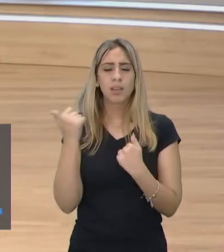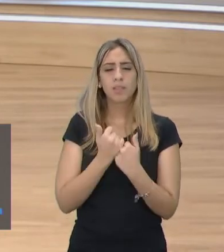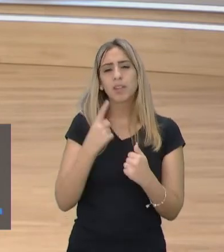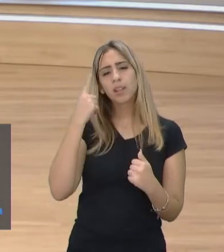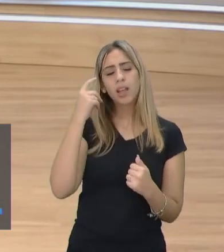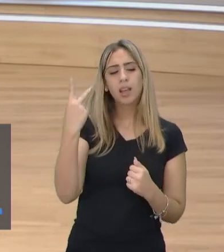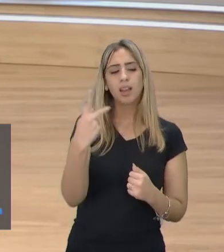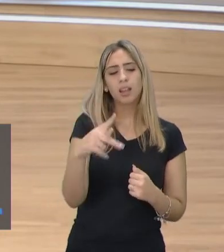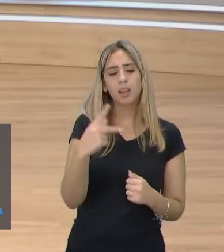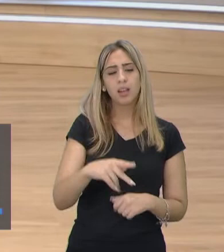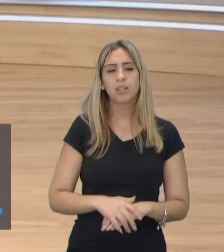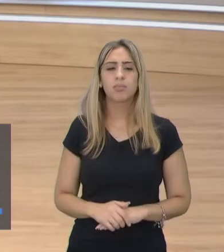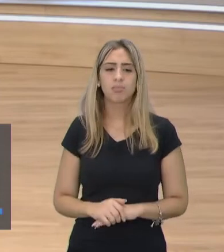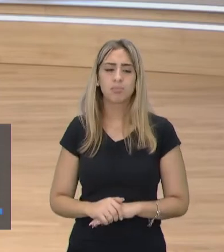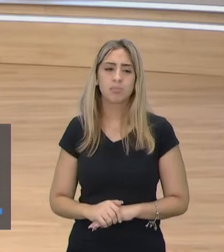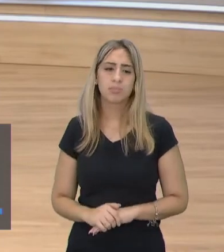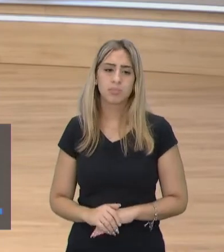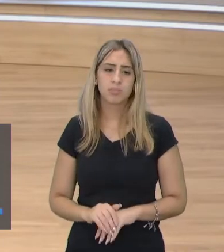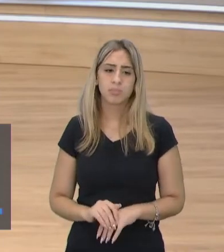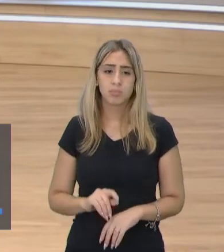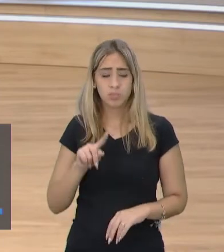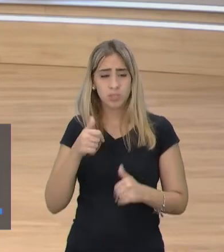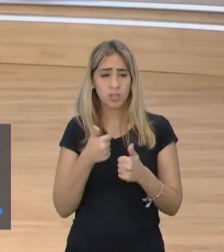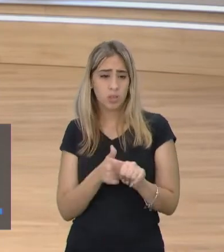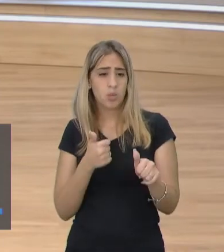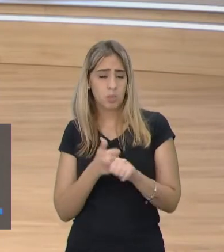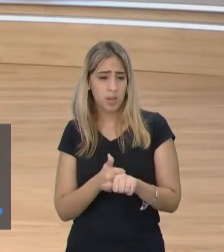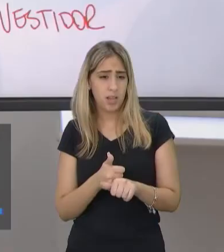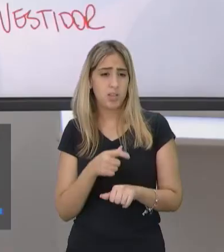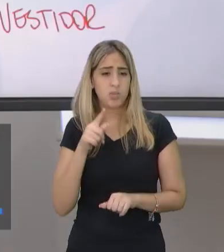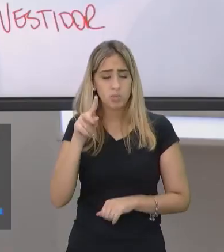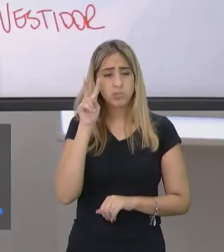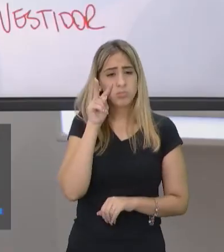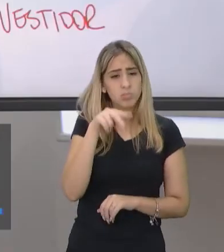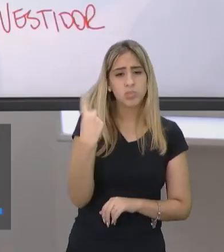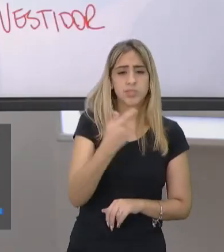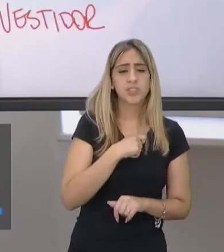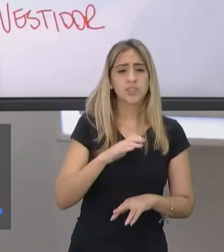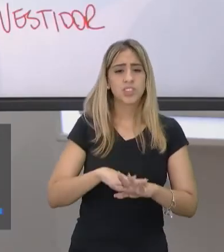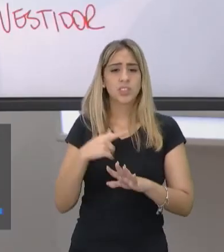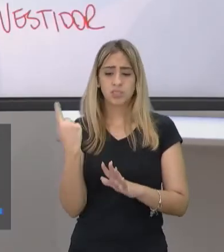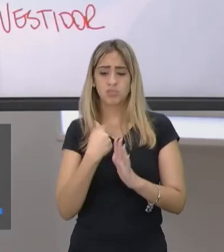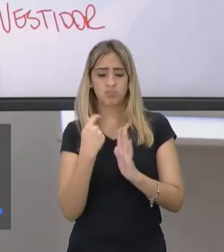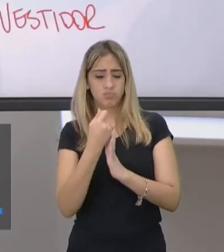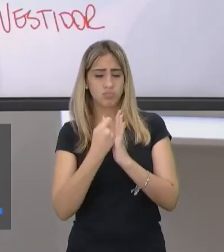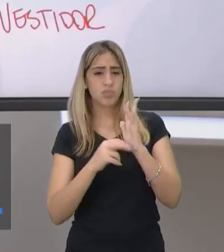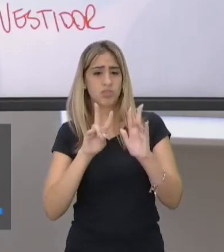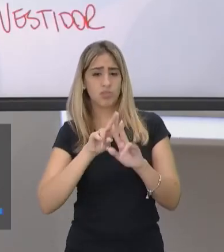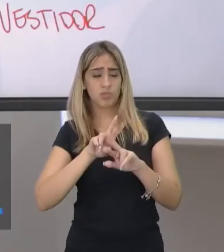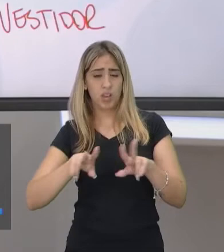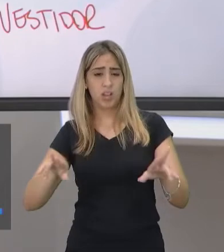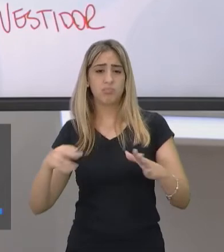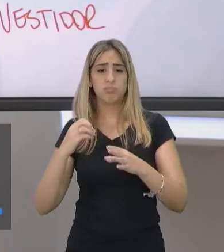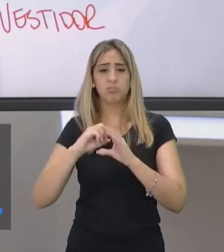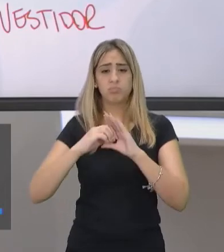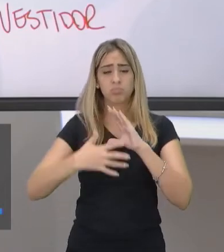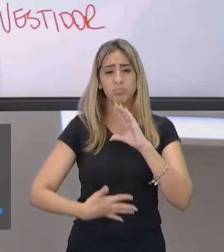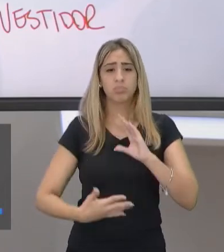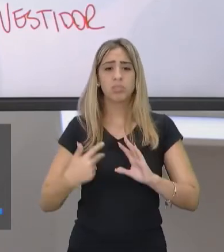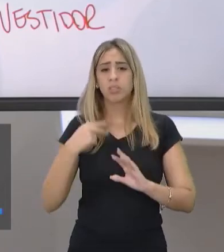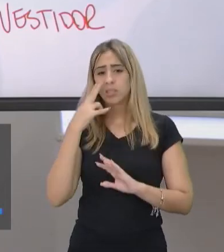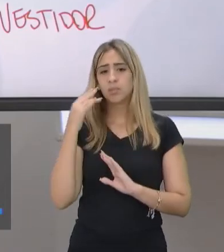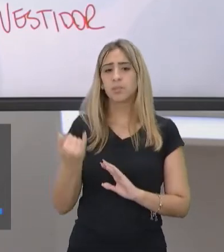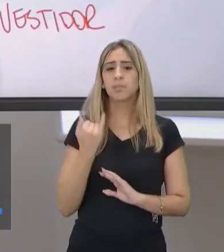dele. Sim. Então aí, ó, você que está acompanhando agora, vocês viram o que a gente fez. A gente anotou várias características que a gente considera importantes para